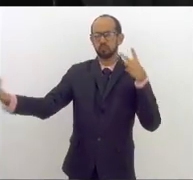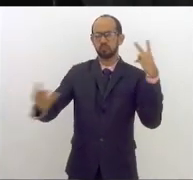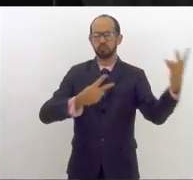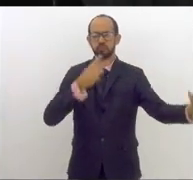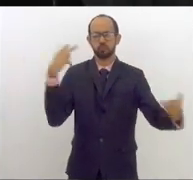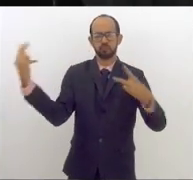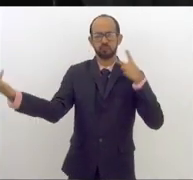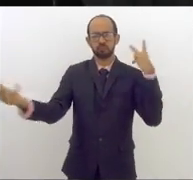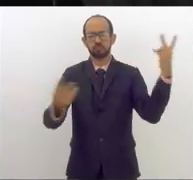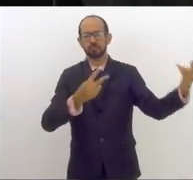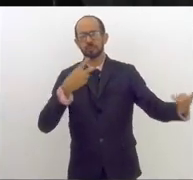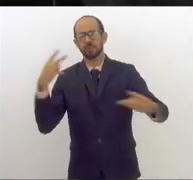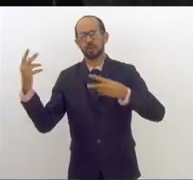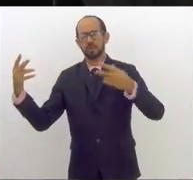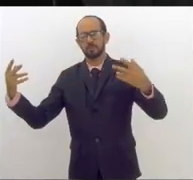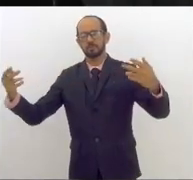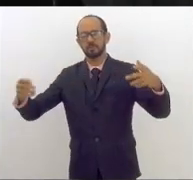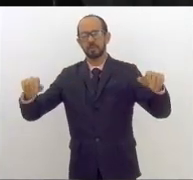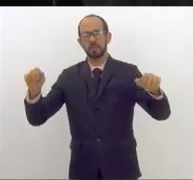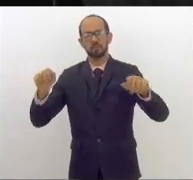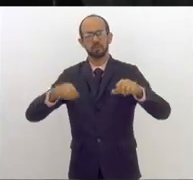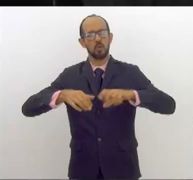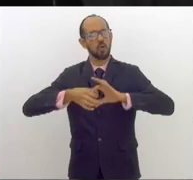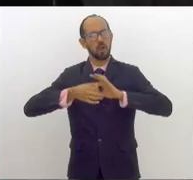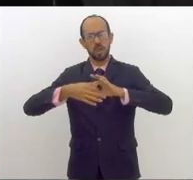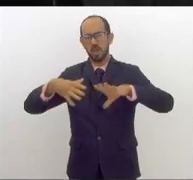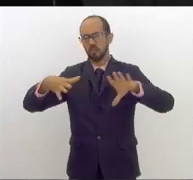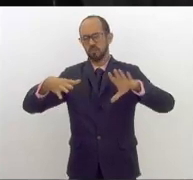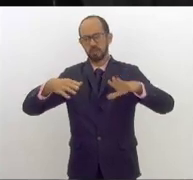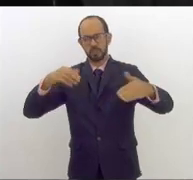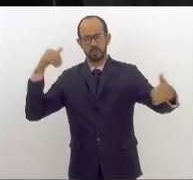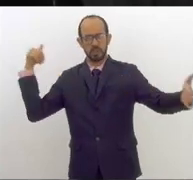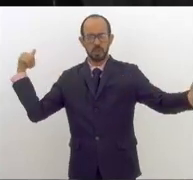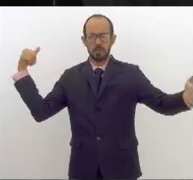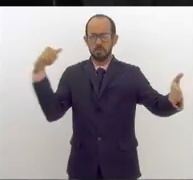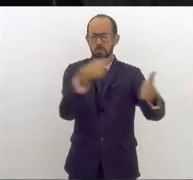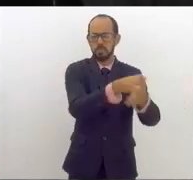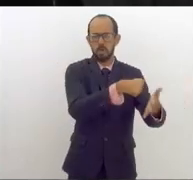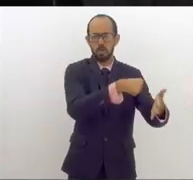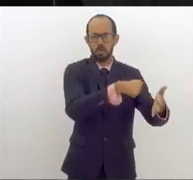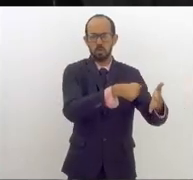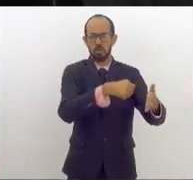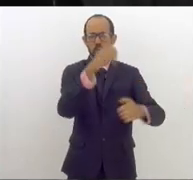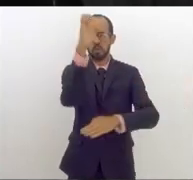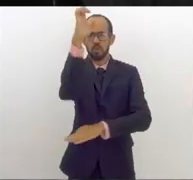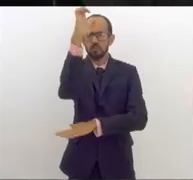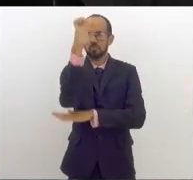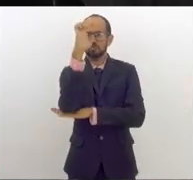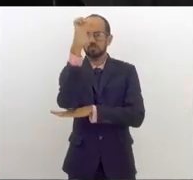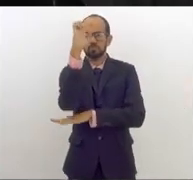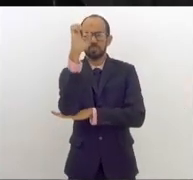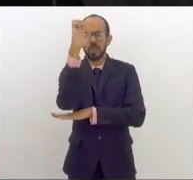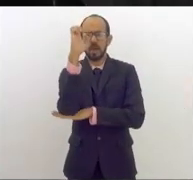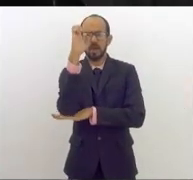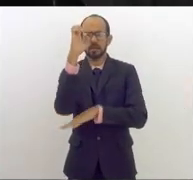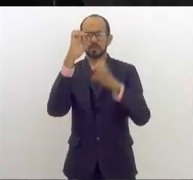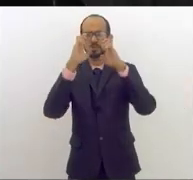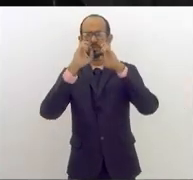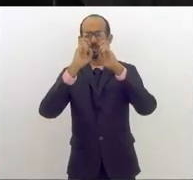dia acabou-se ficando à Deriva e colidiu com pilares da ponte